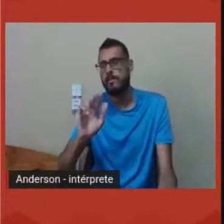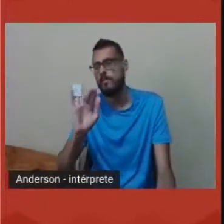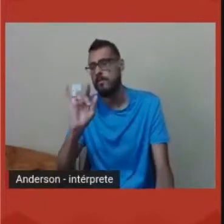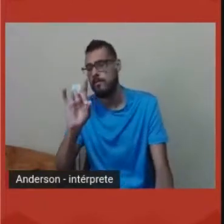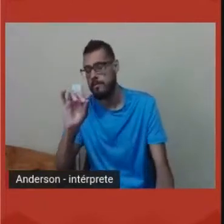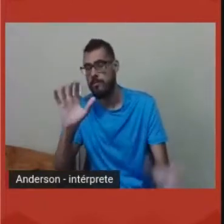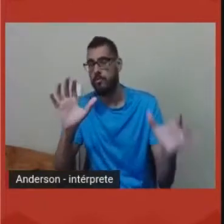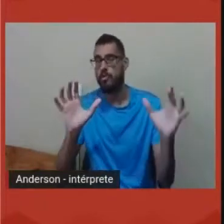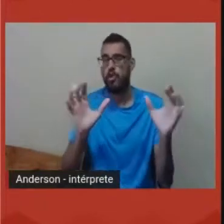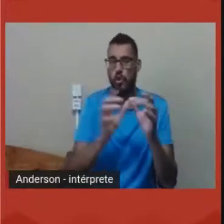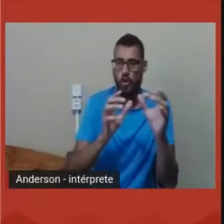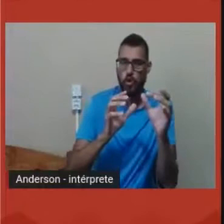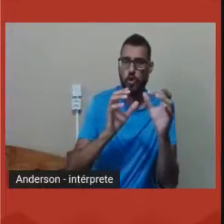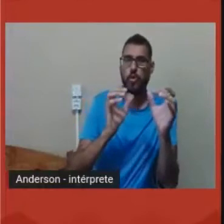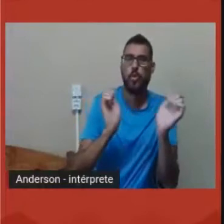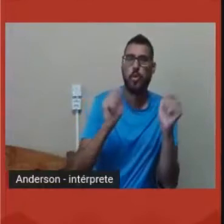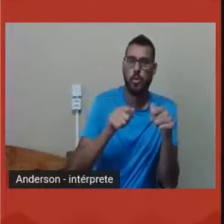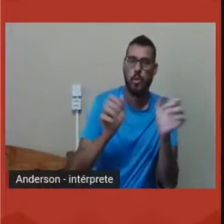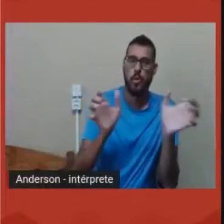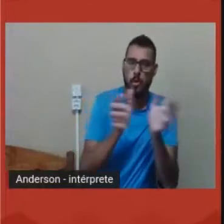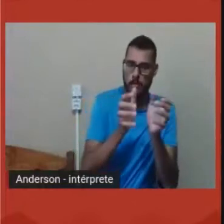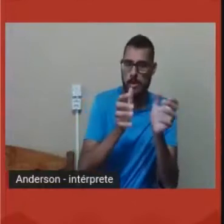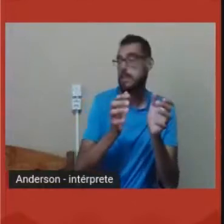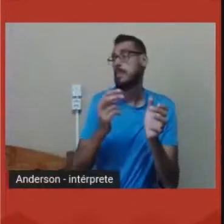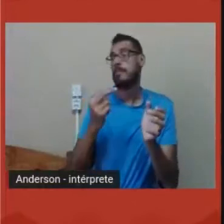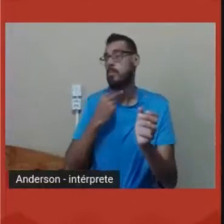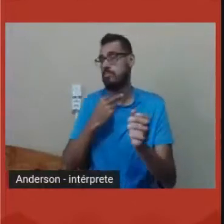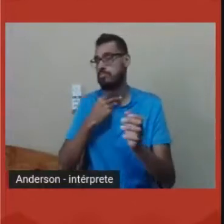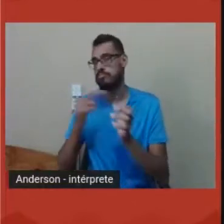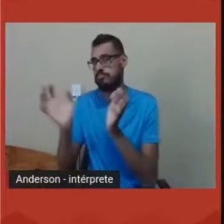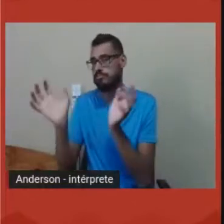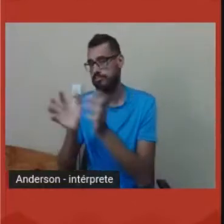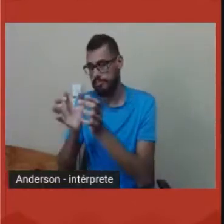Quais se encaixam nessas classes?